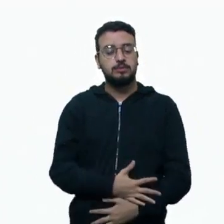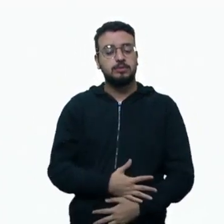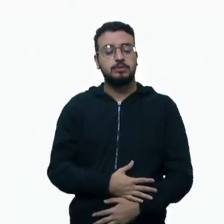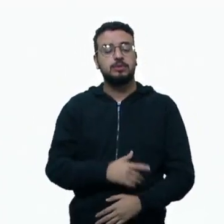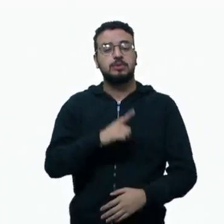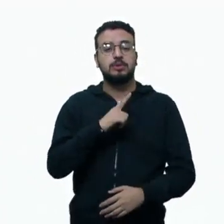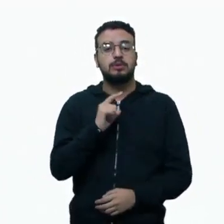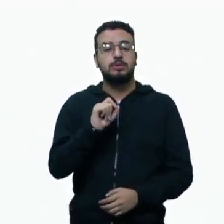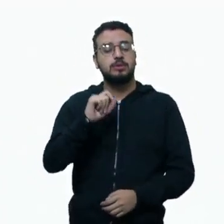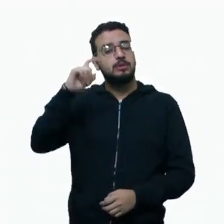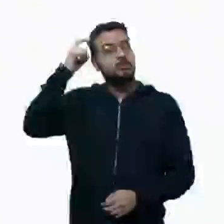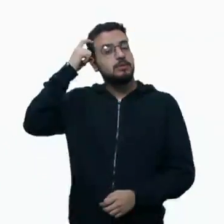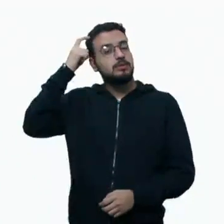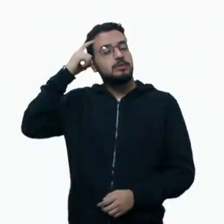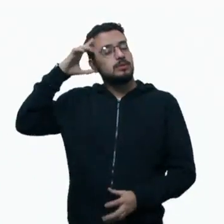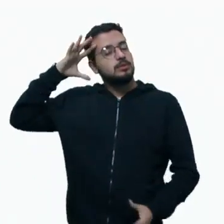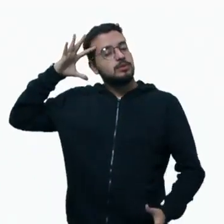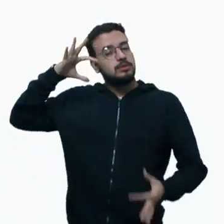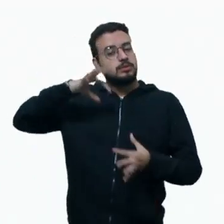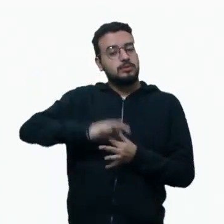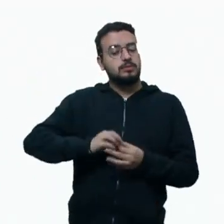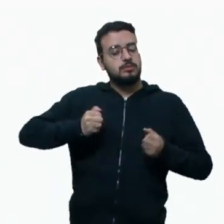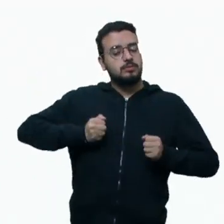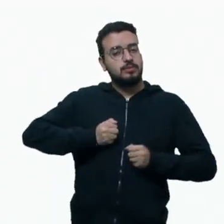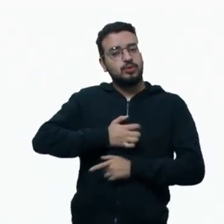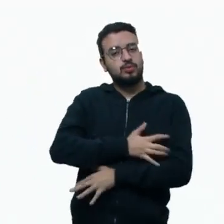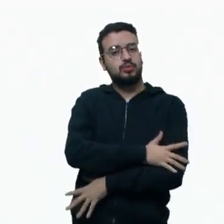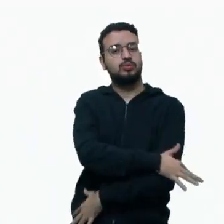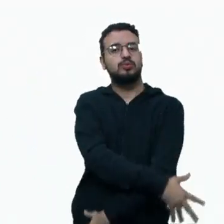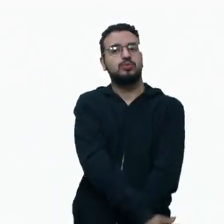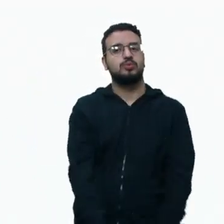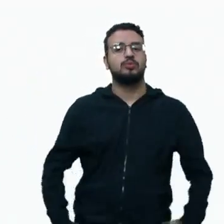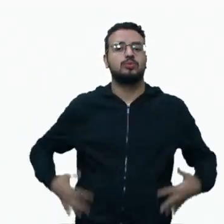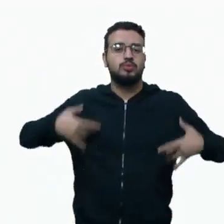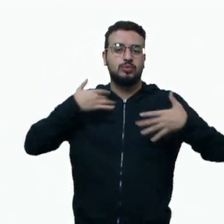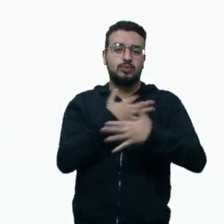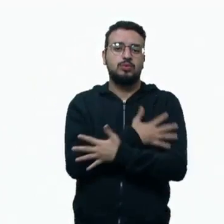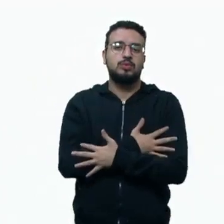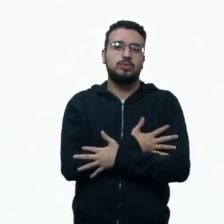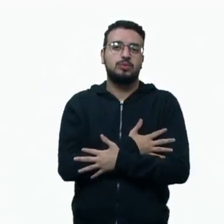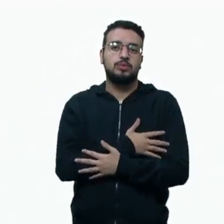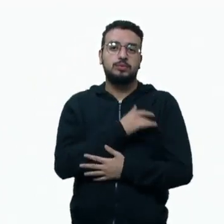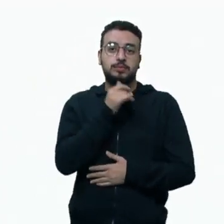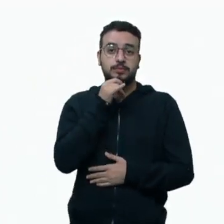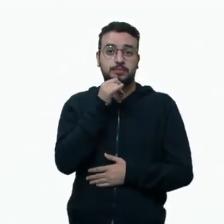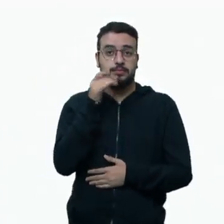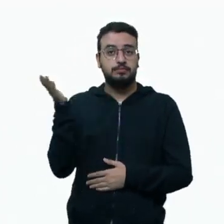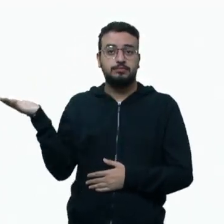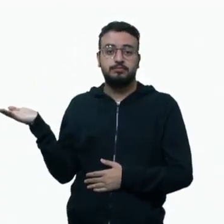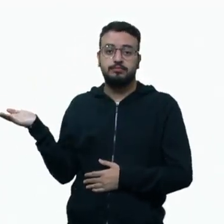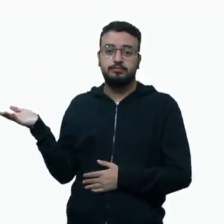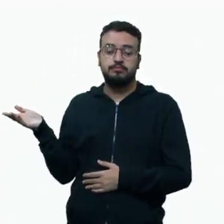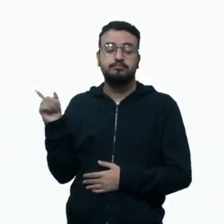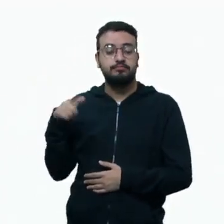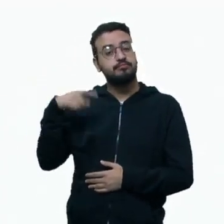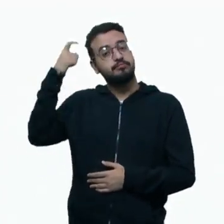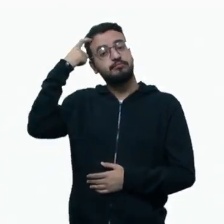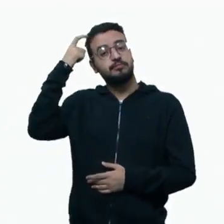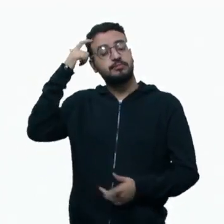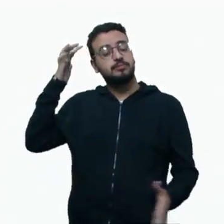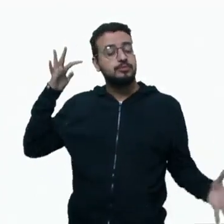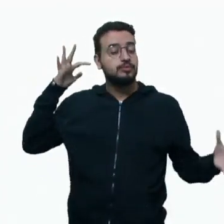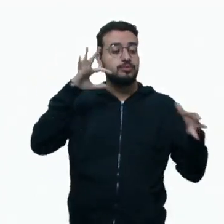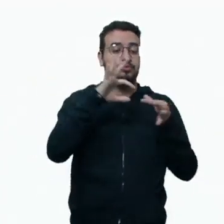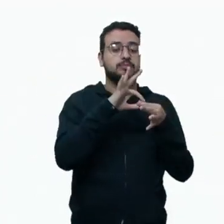entre o sistema nervoso central e o resto do corpo. O caso da unidade motora é um exemplo. Tá bom? Eu